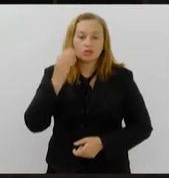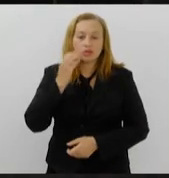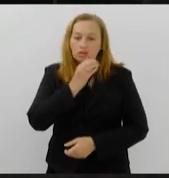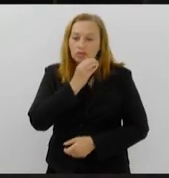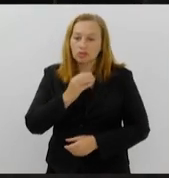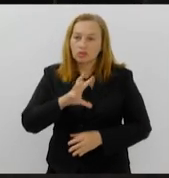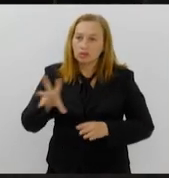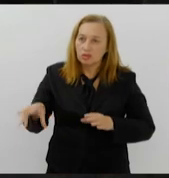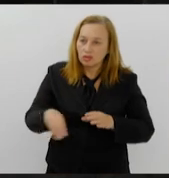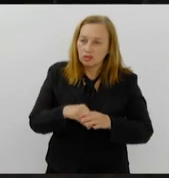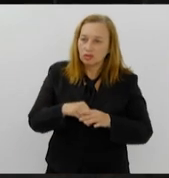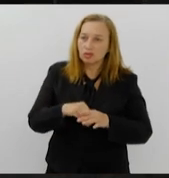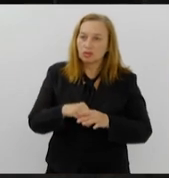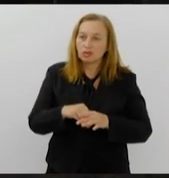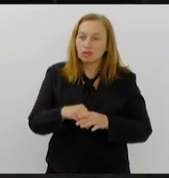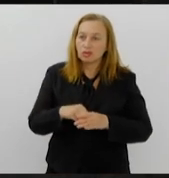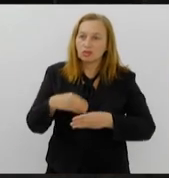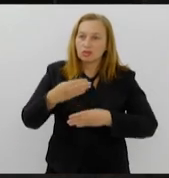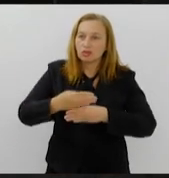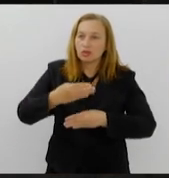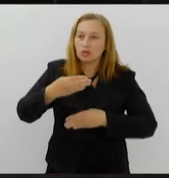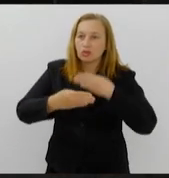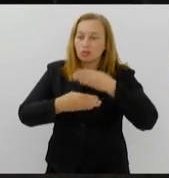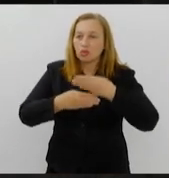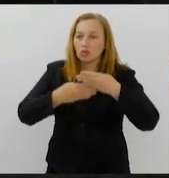a implantação do muro de concreto.